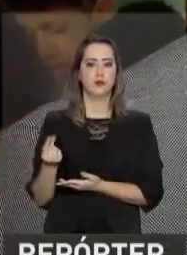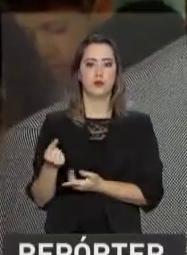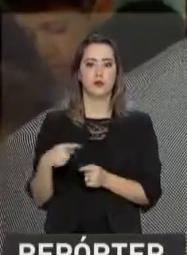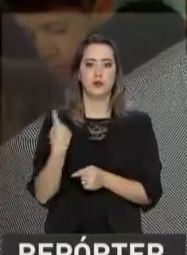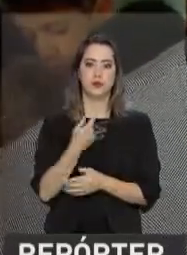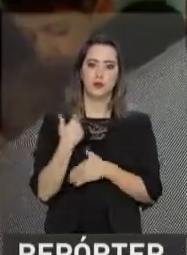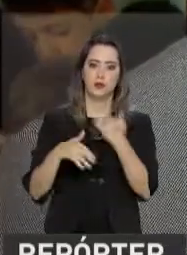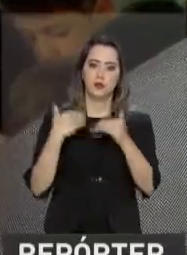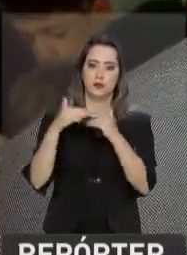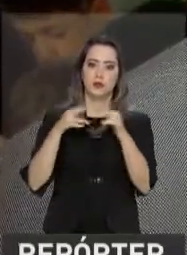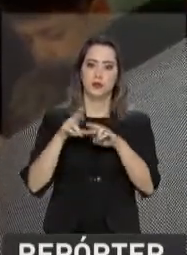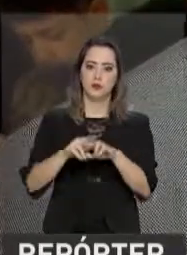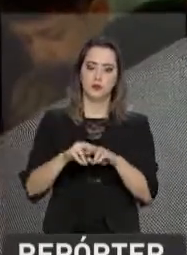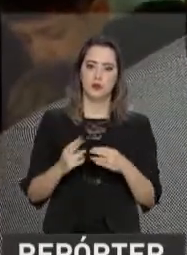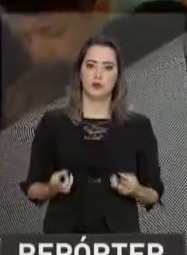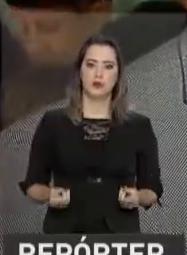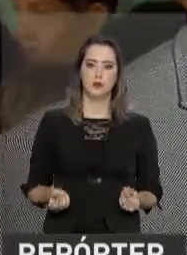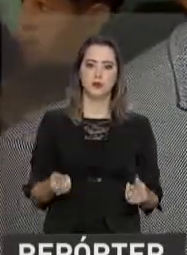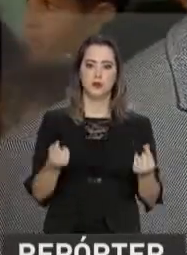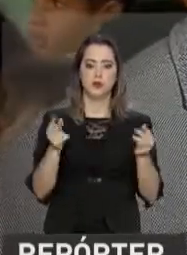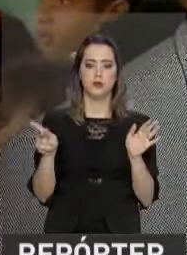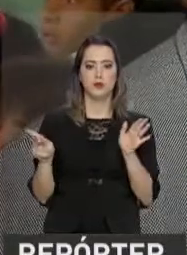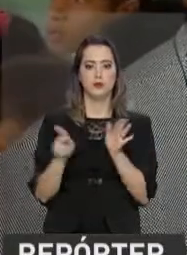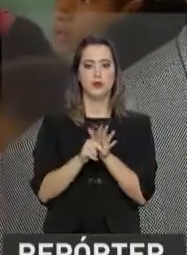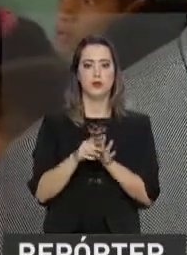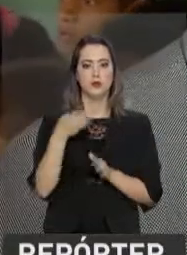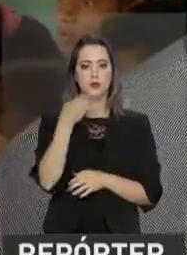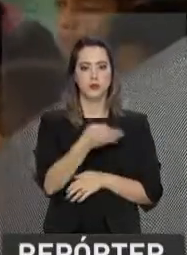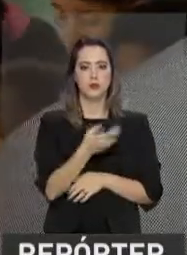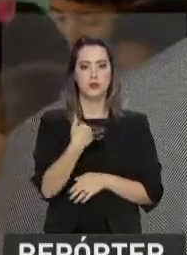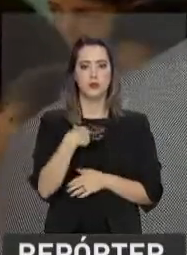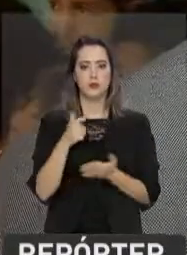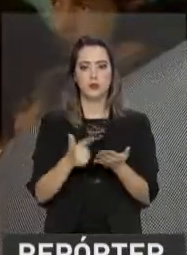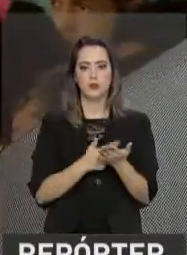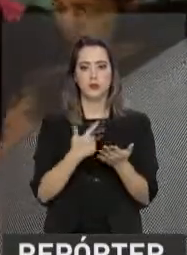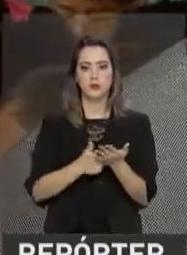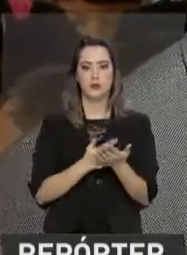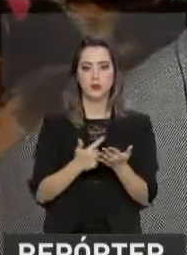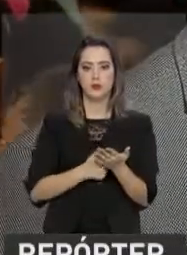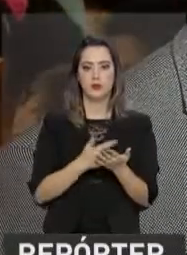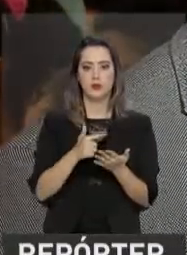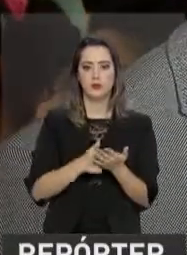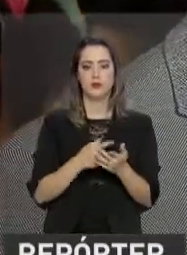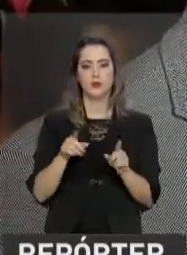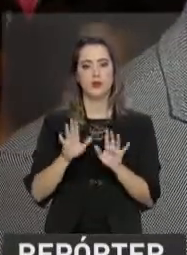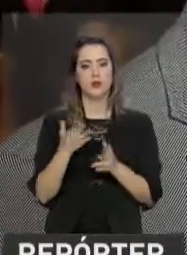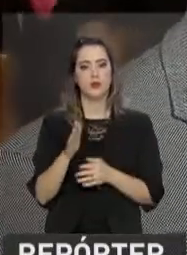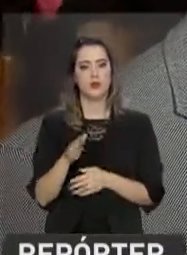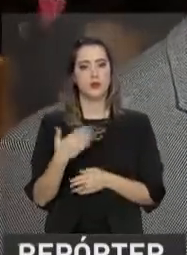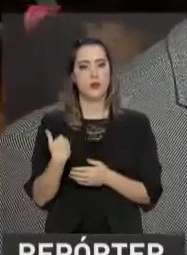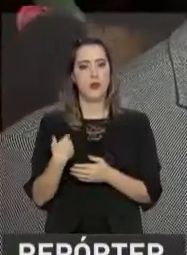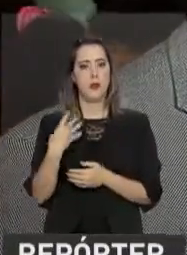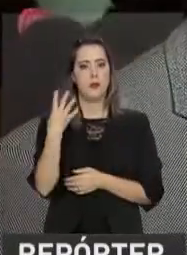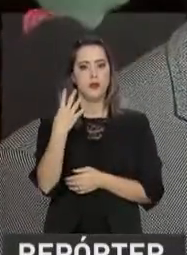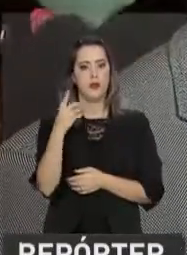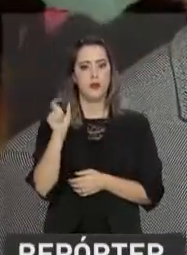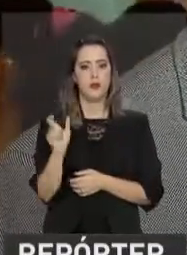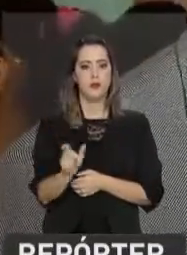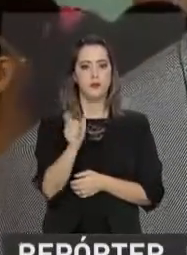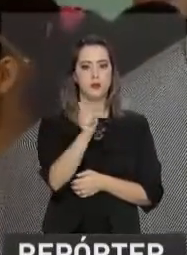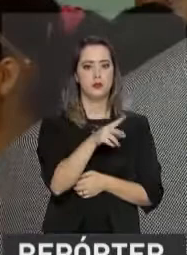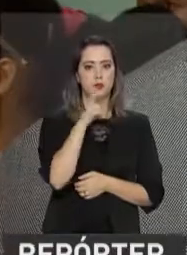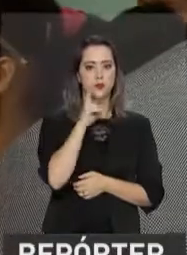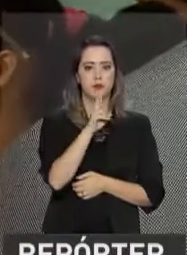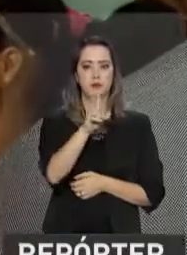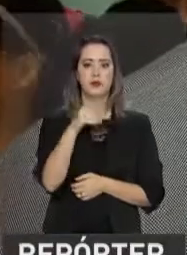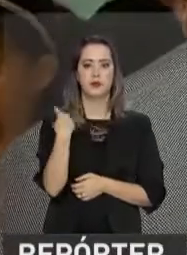gibi da turma da mônica ela passa na mão de quatro pessoas e tente imagina e atingir pelo menos de 400 aquino de um ano um